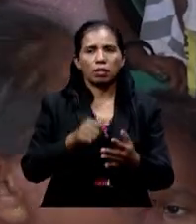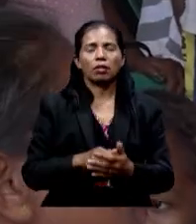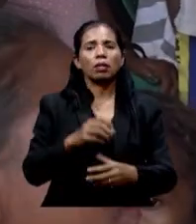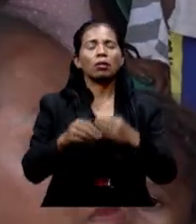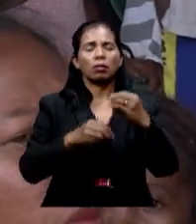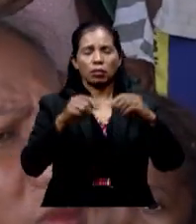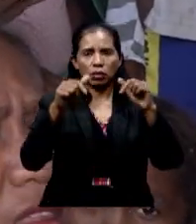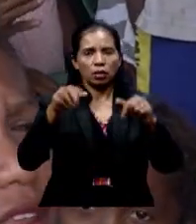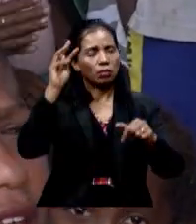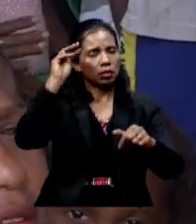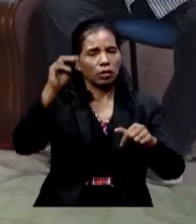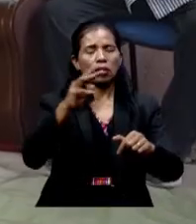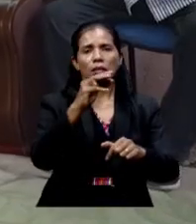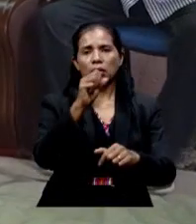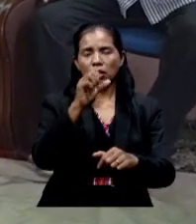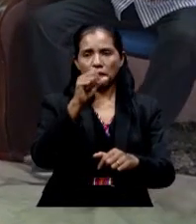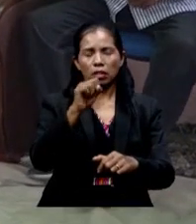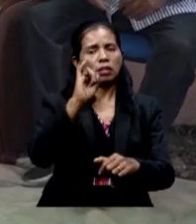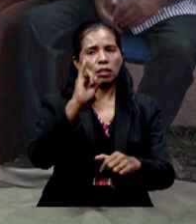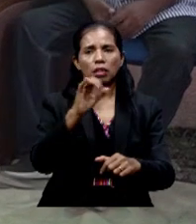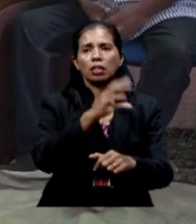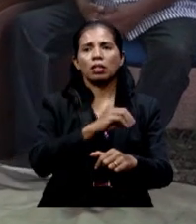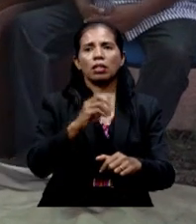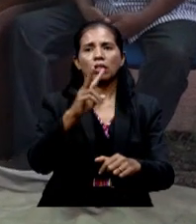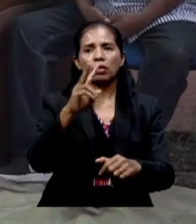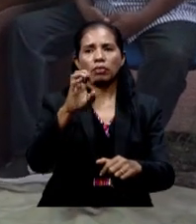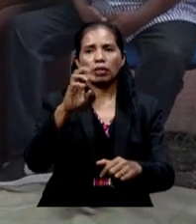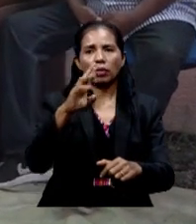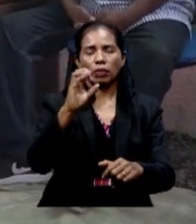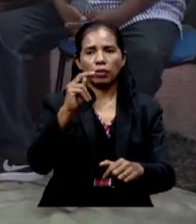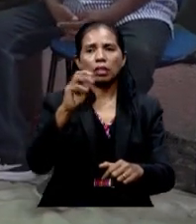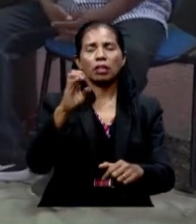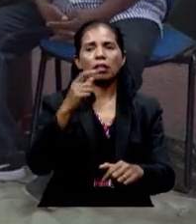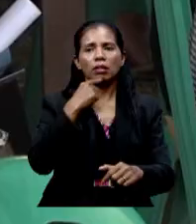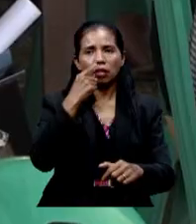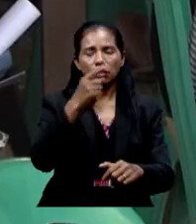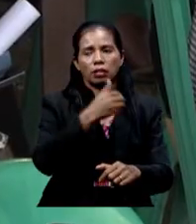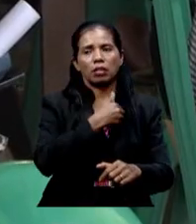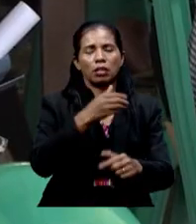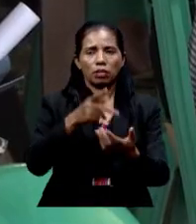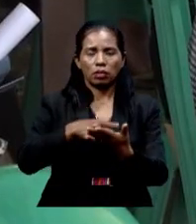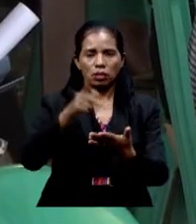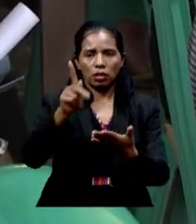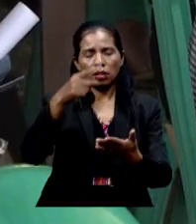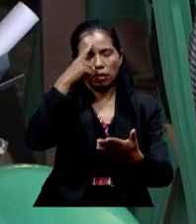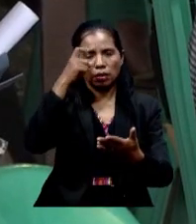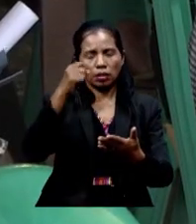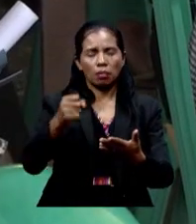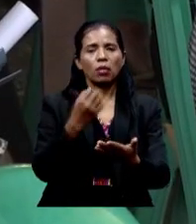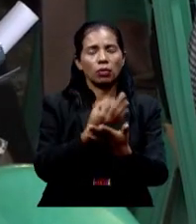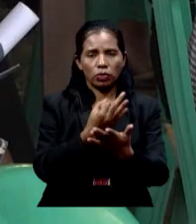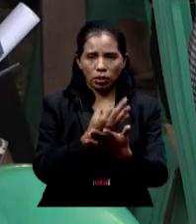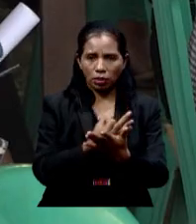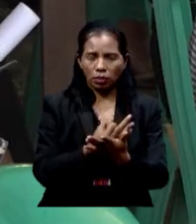Relacion hoje da né, ministra da Solidariedade Social e Inclusão, Verônica das Dores Ateten, se dá o calo pagamento, tamba subsídio nebe,